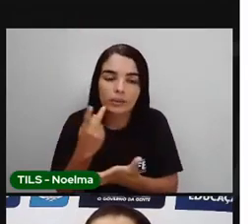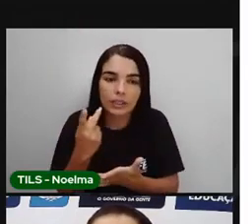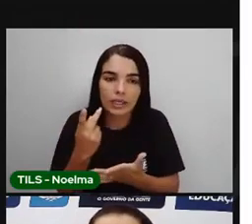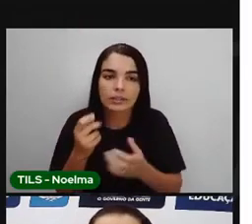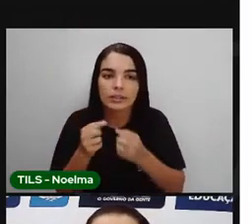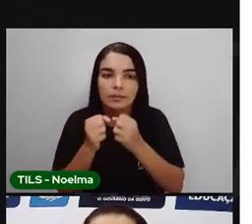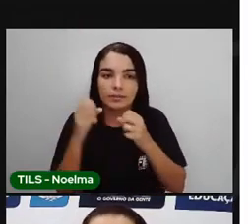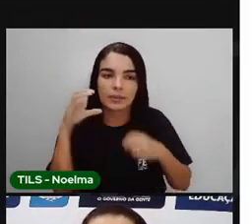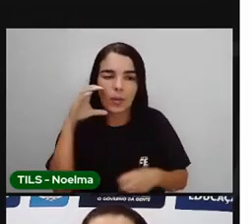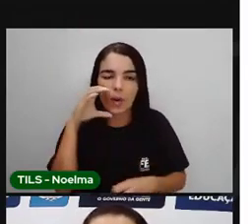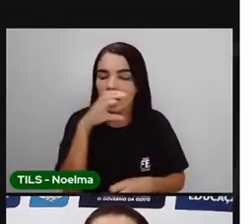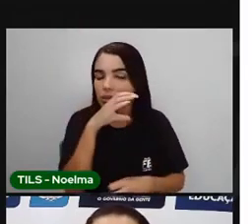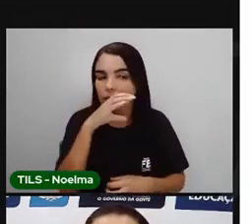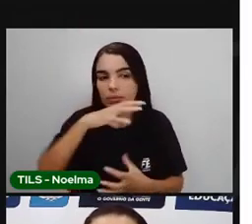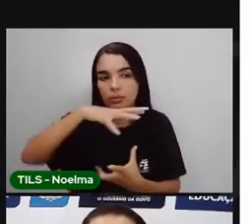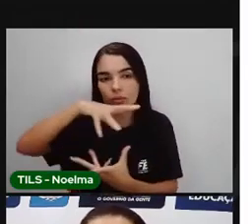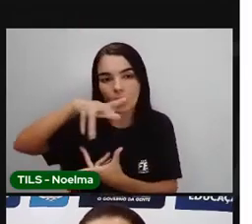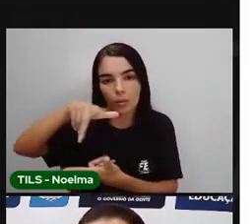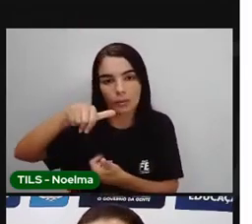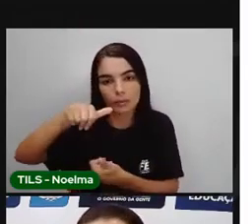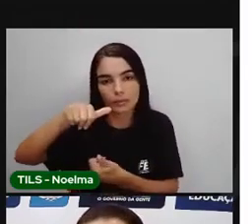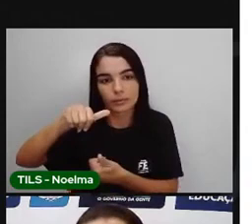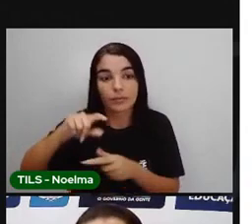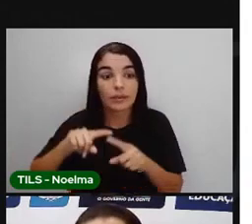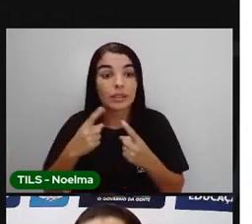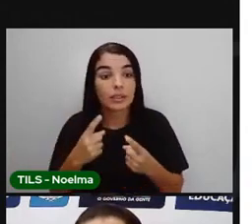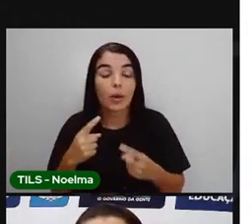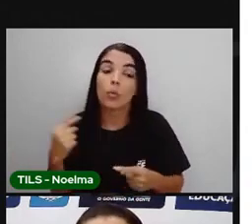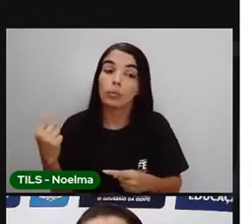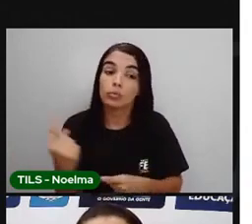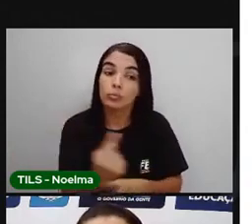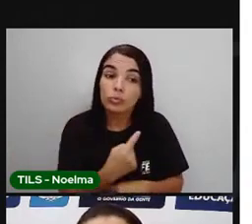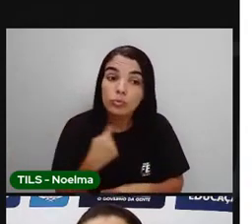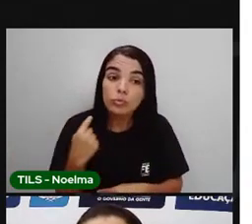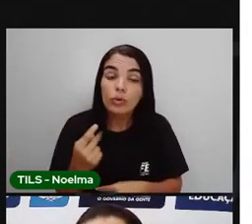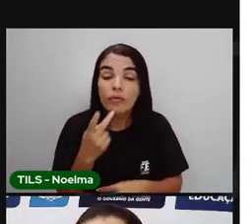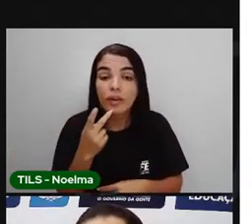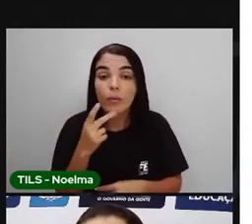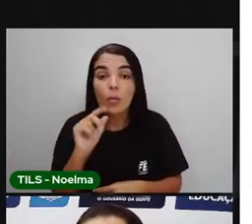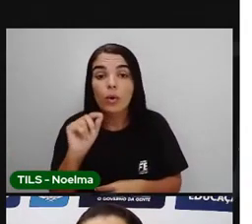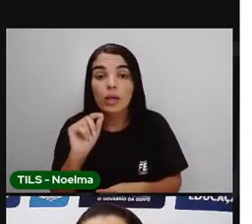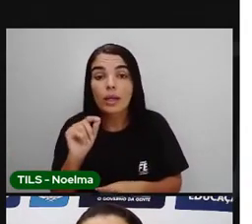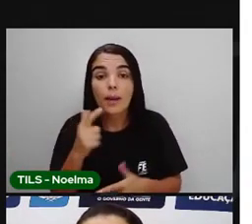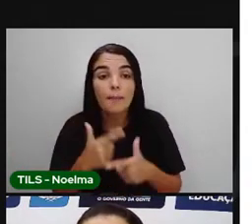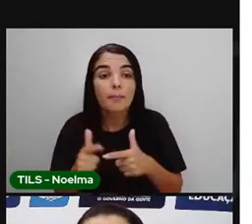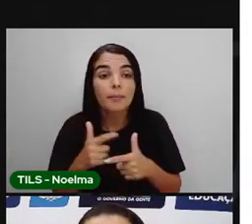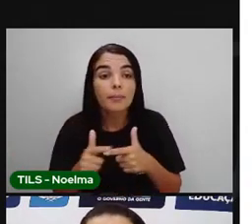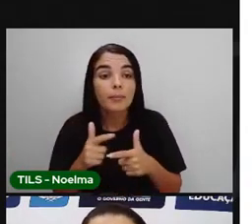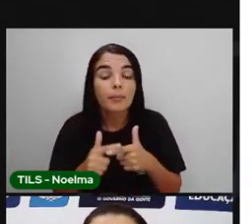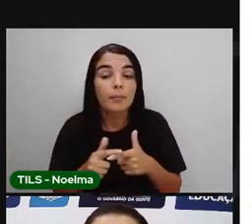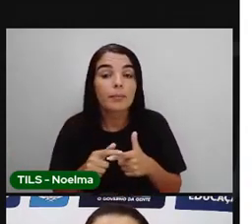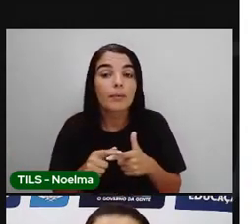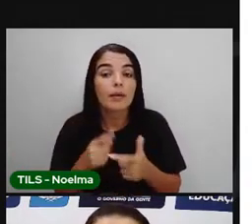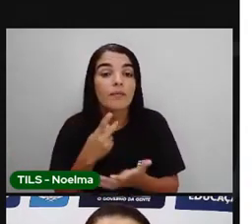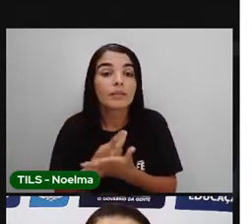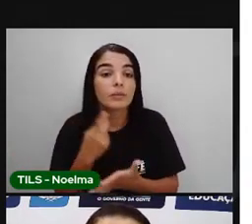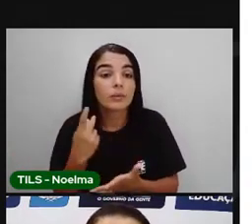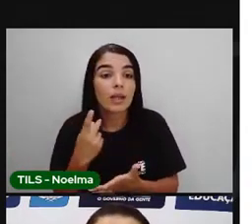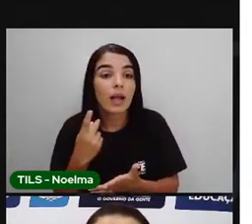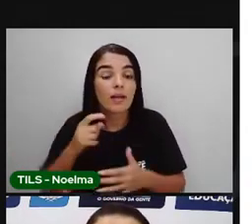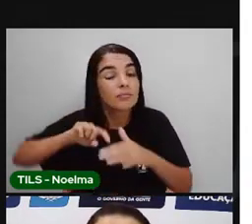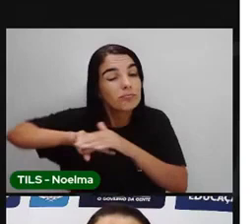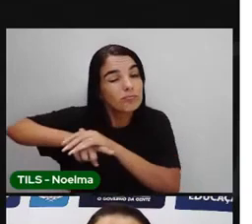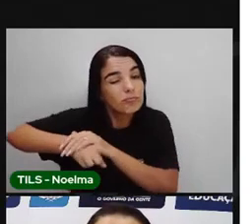global. E aí, a isso, a gente diz que o que causa o aquecimento global é a intensificação do efeito